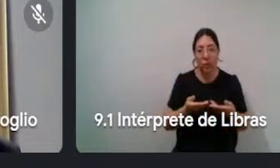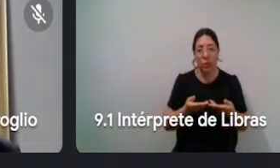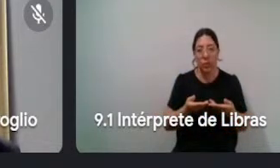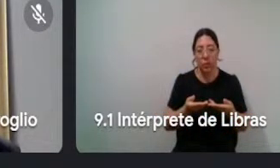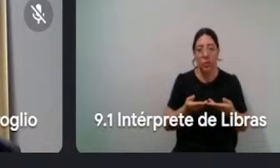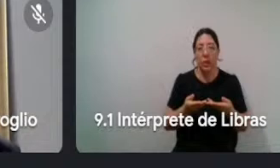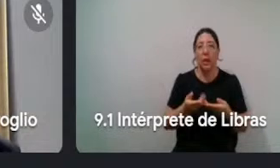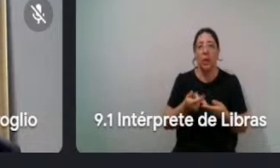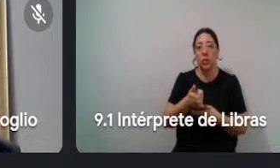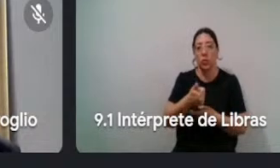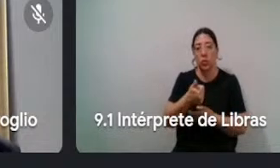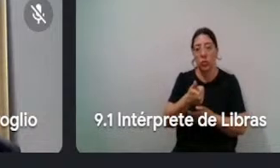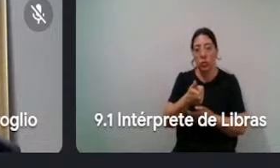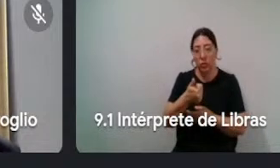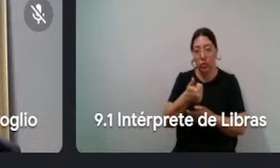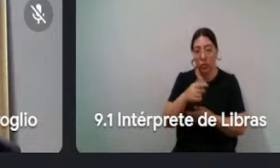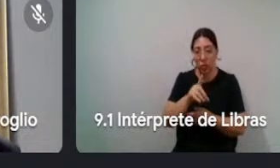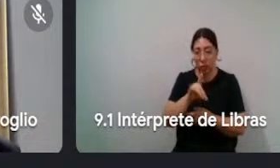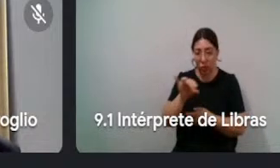dia